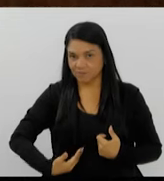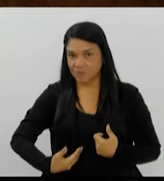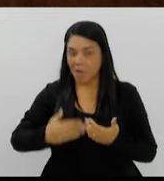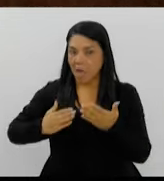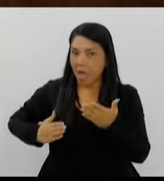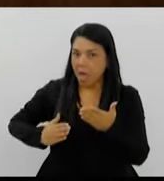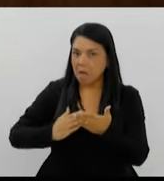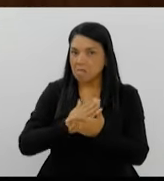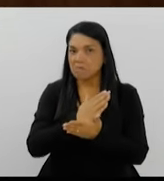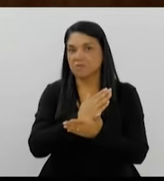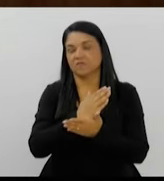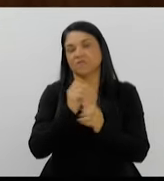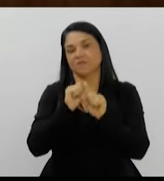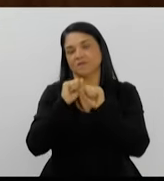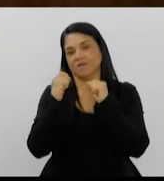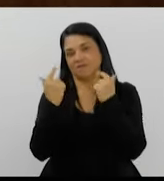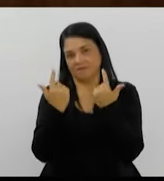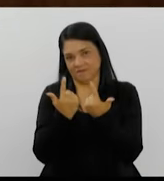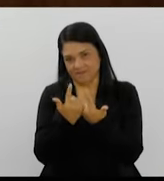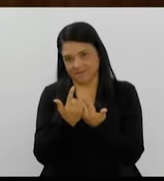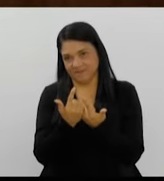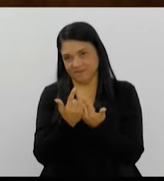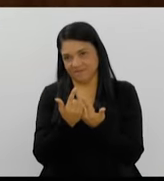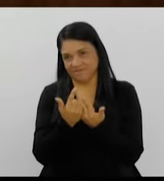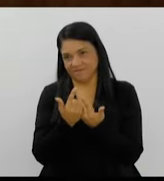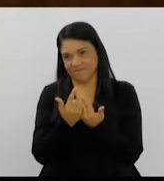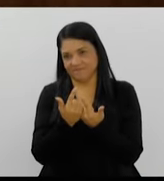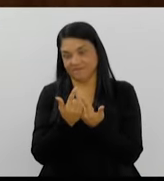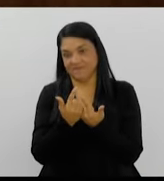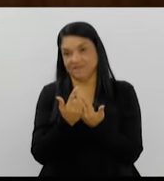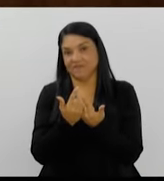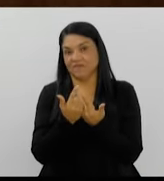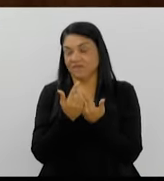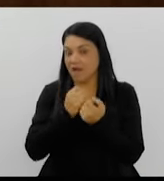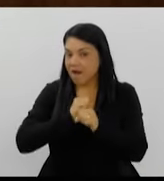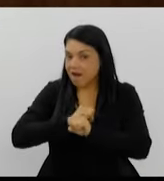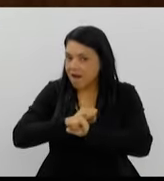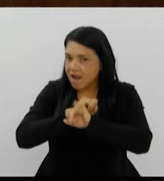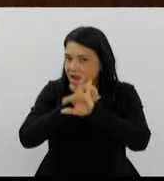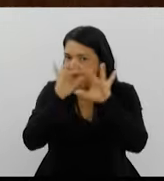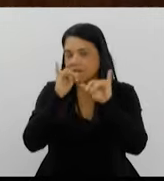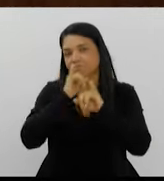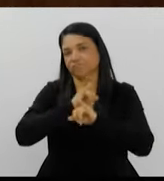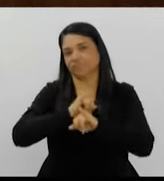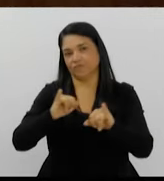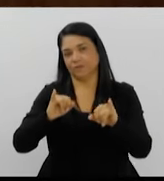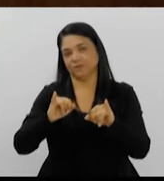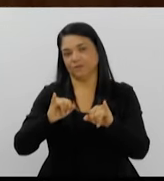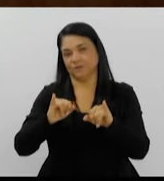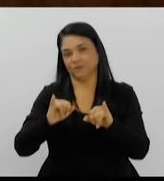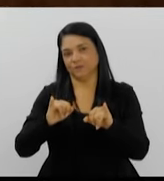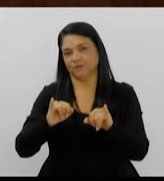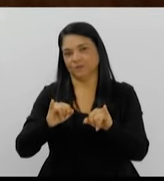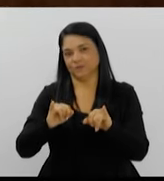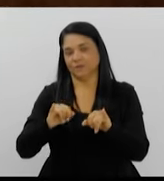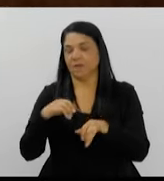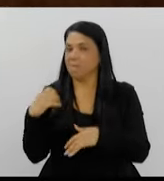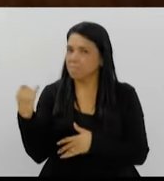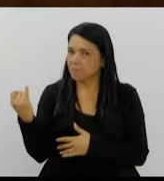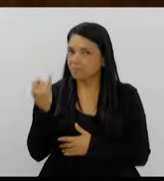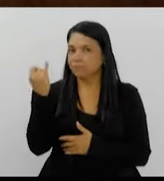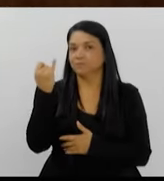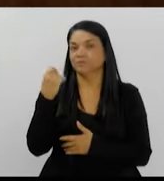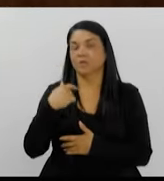aprovadas pela alerge isso tem que ficar muito claro e isso é muito importante então eu